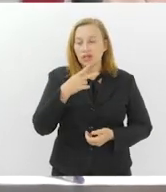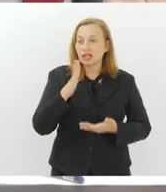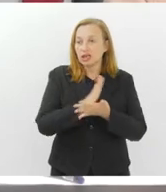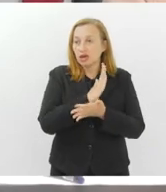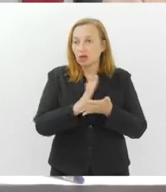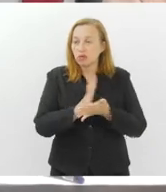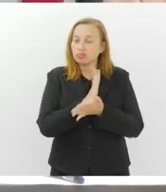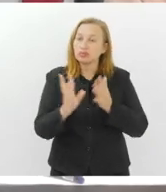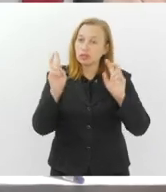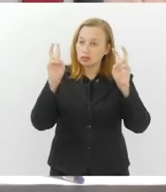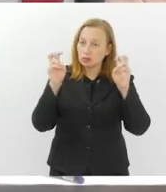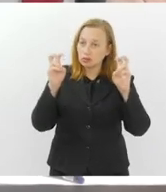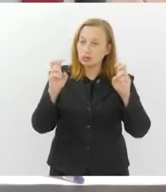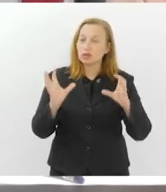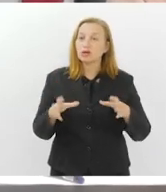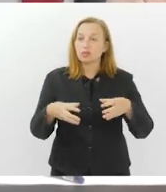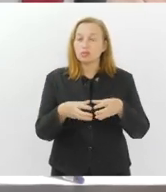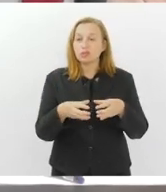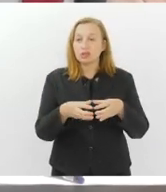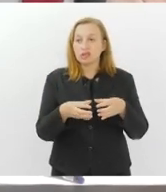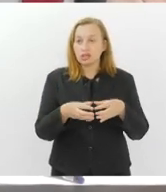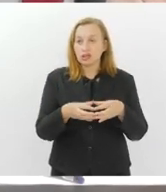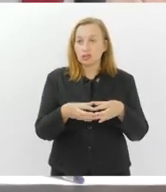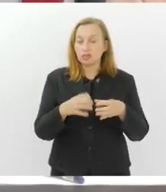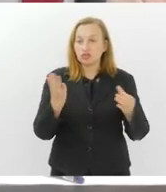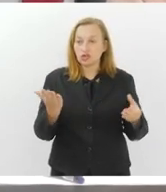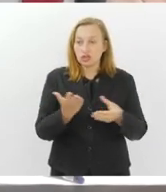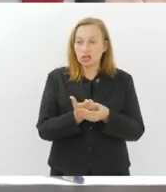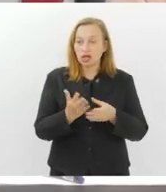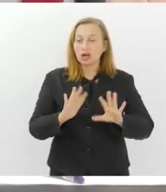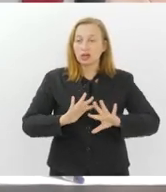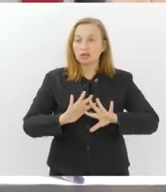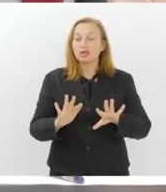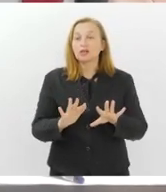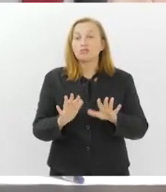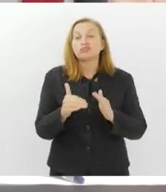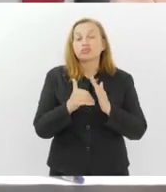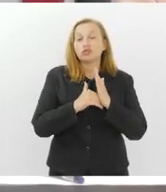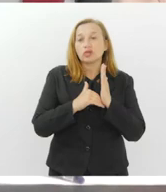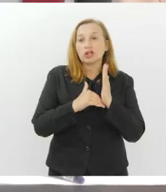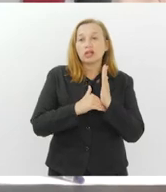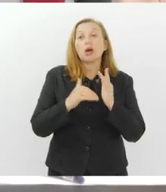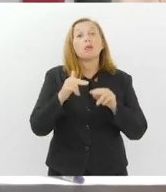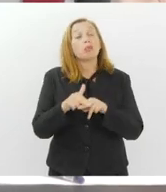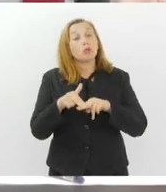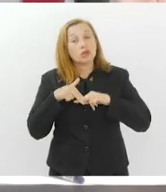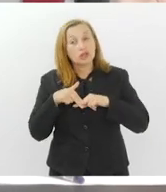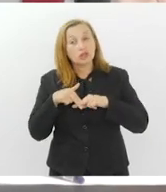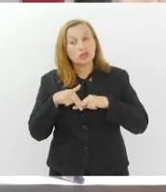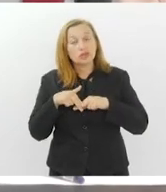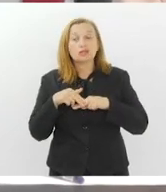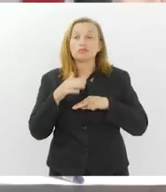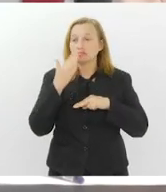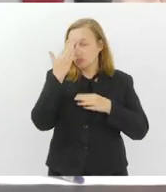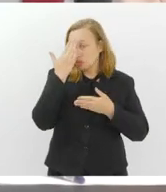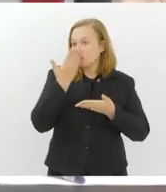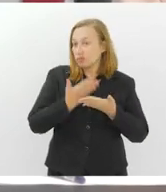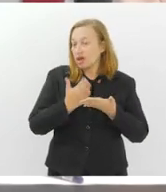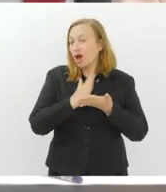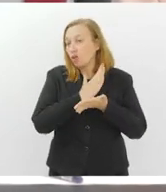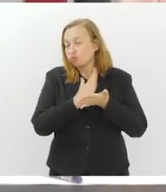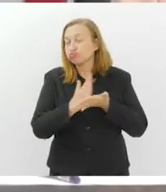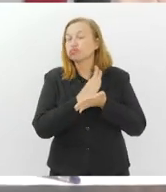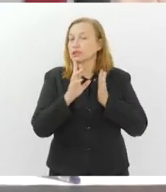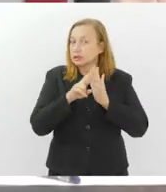questões que envolvem a Comissão Parlamentar de Inquérito, elas são de âmbito sigiloso. Portanto, há de se cumprir algumas questões que